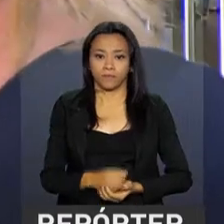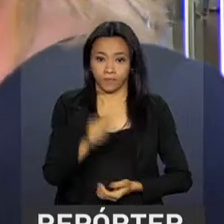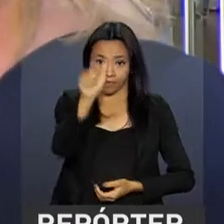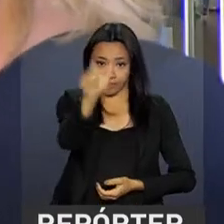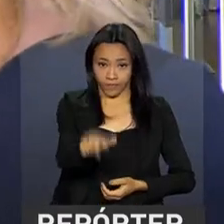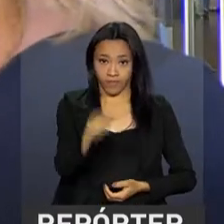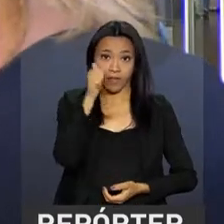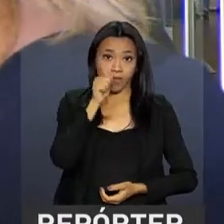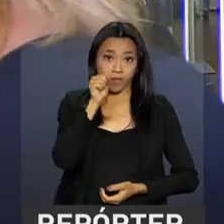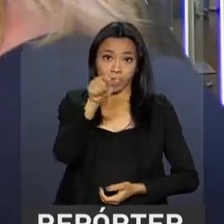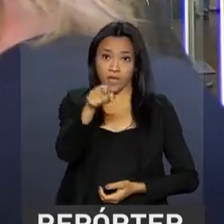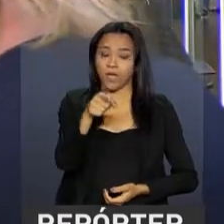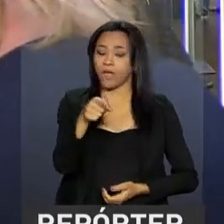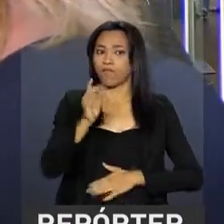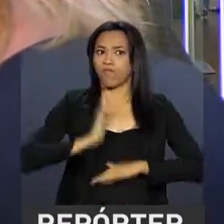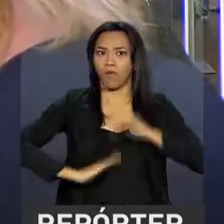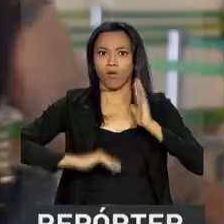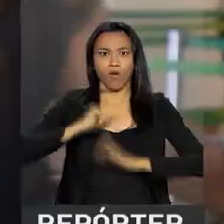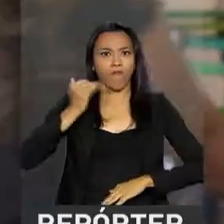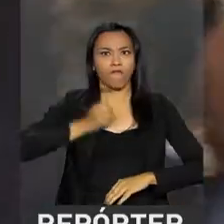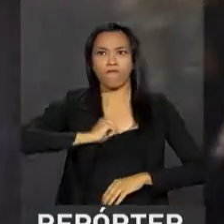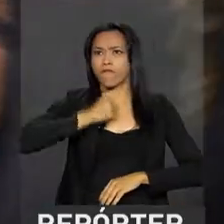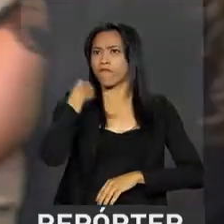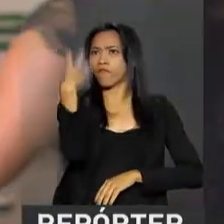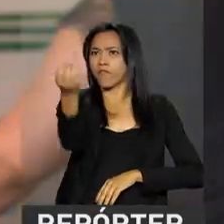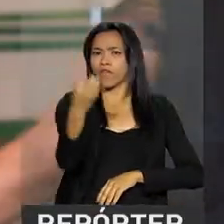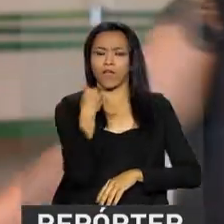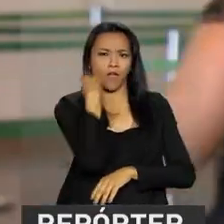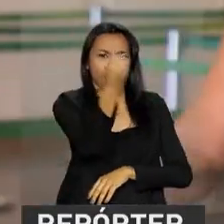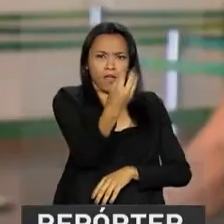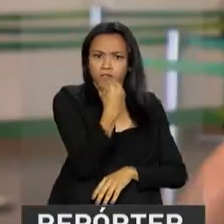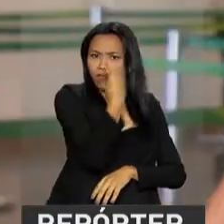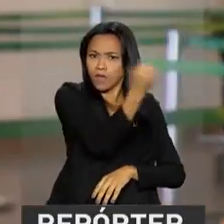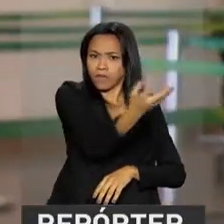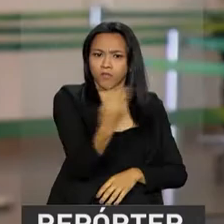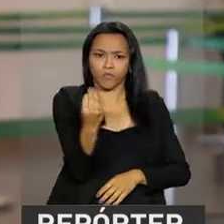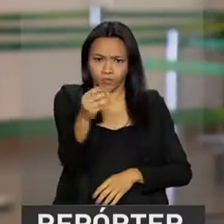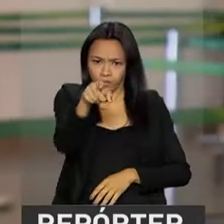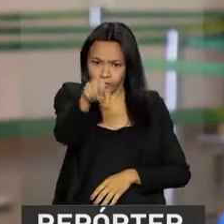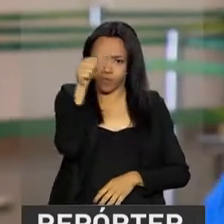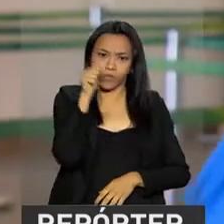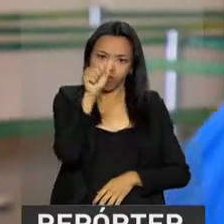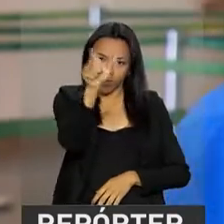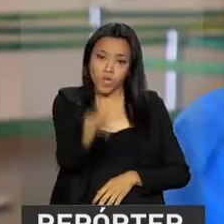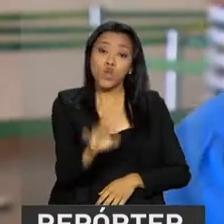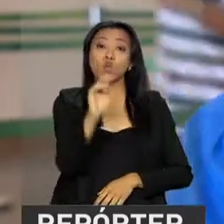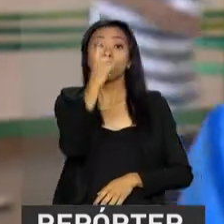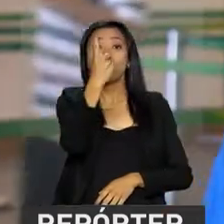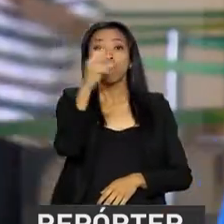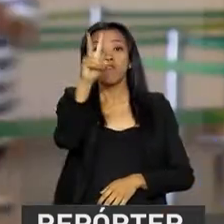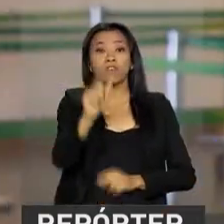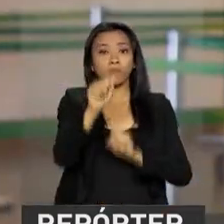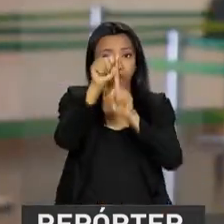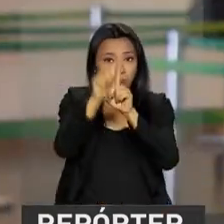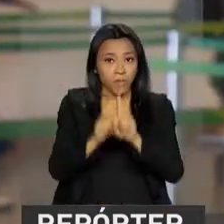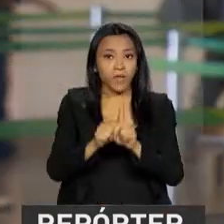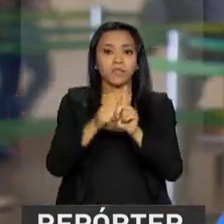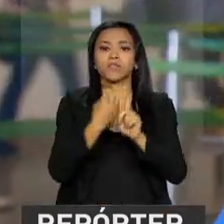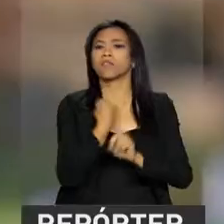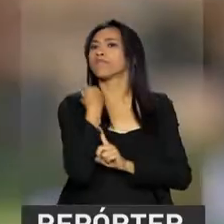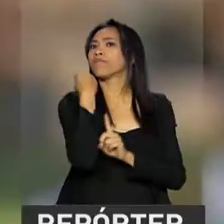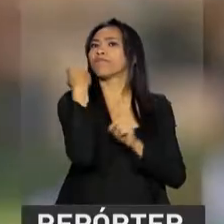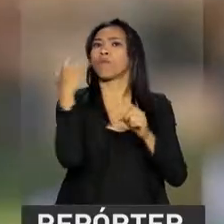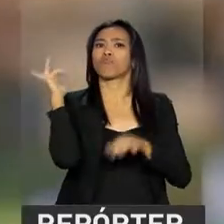Maria Ângela é uma viajante profissional. E é assim que ela mesma se define. Pelo menos uma vez por mês ela pega um avião e vai